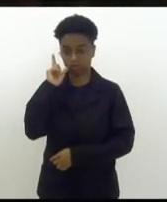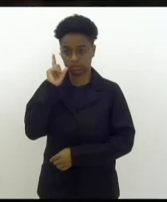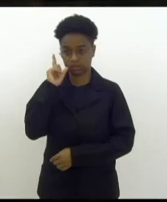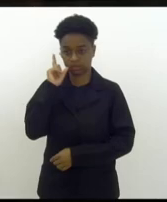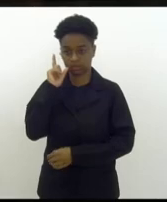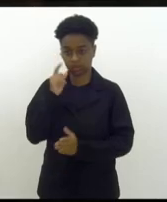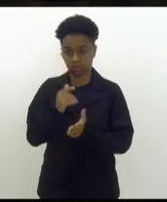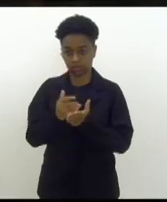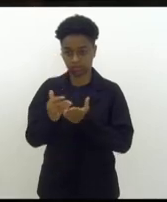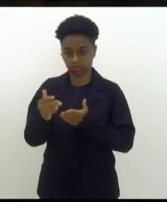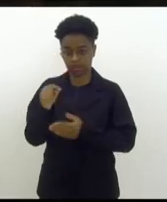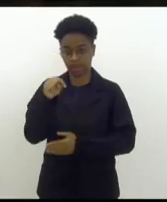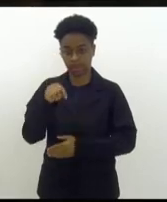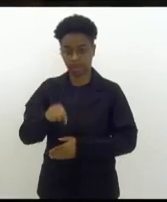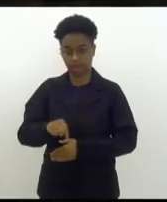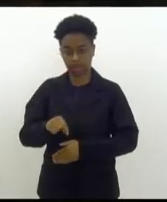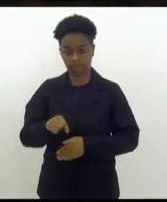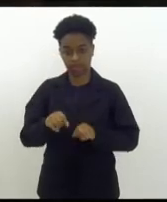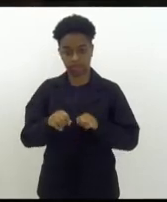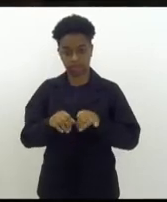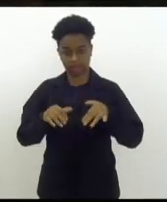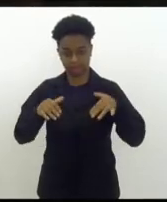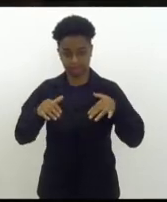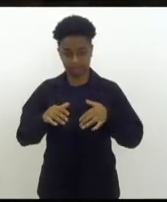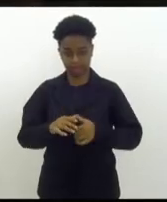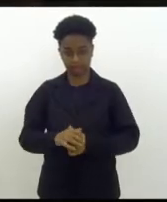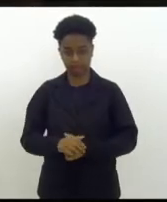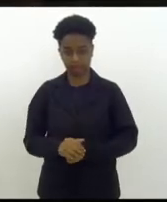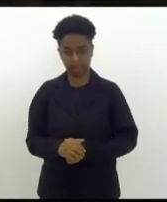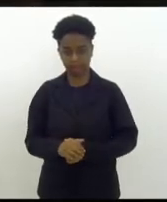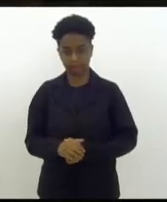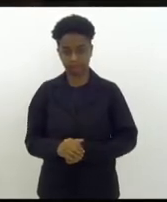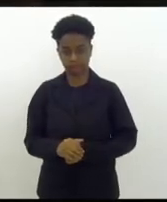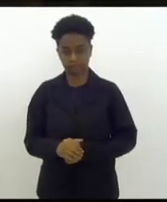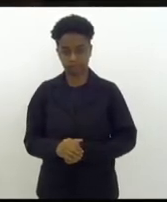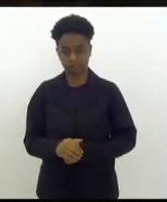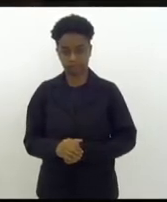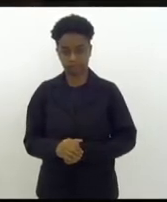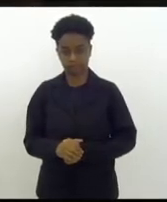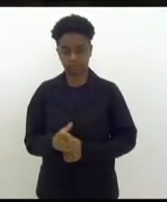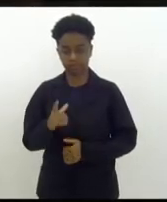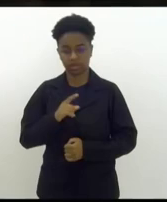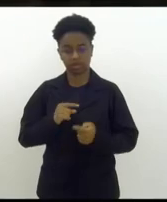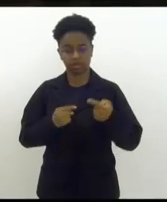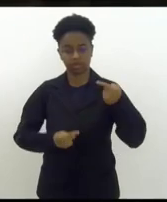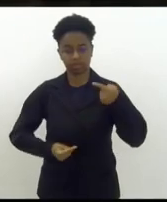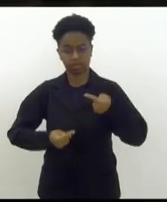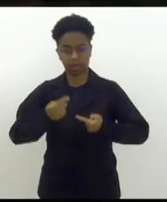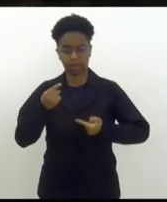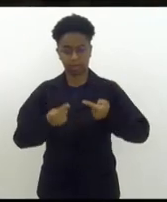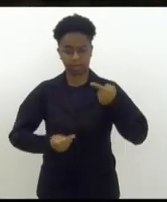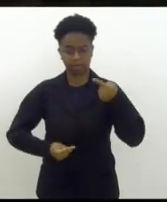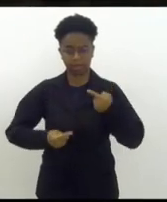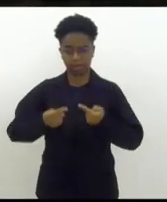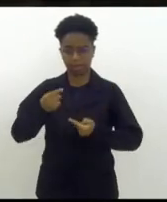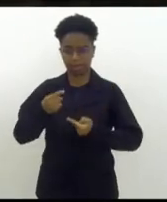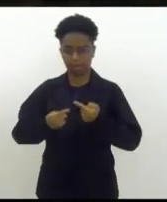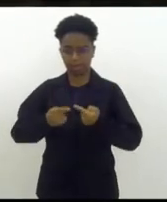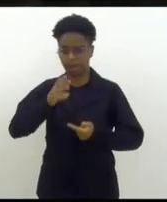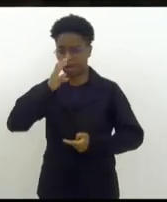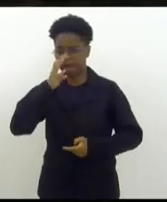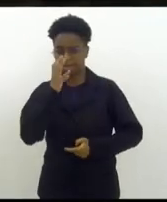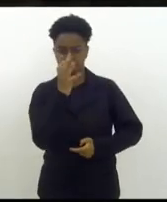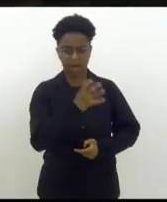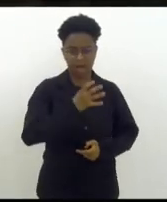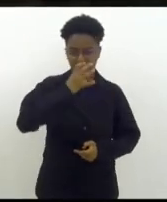o plenário desta casa tá fazendo um debate de acusações